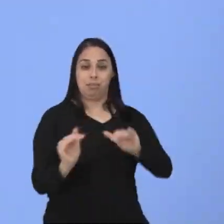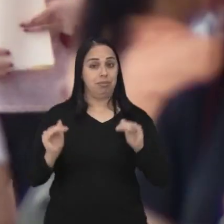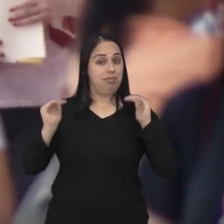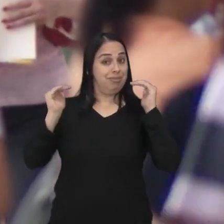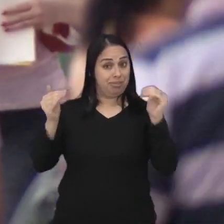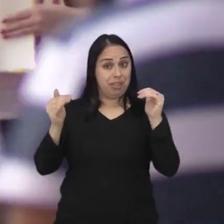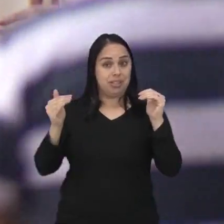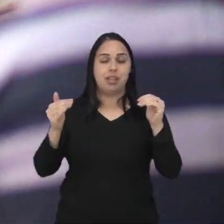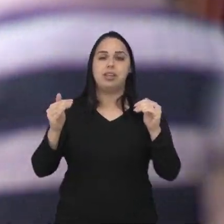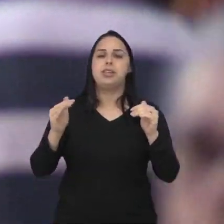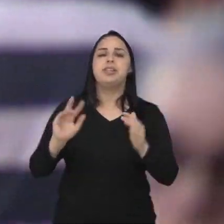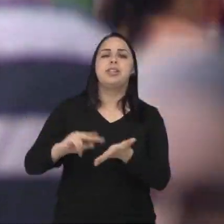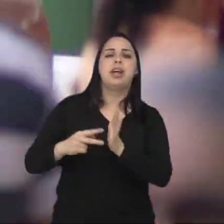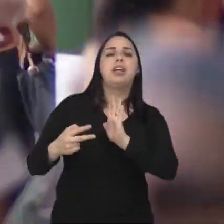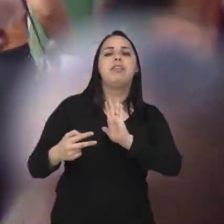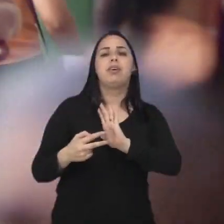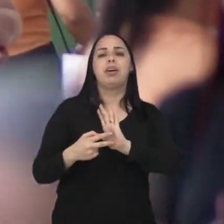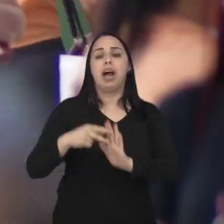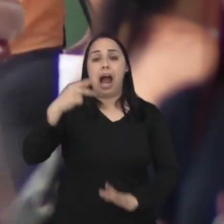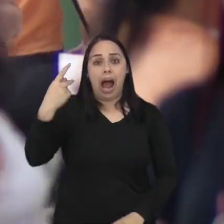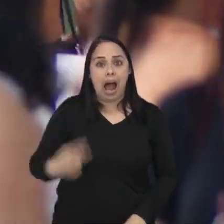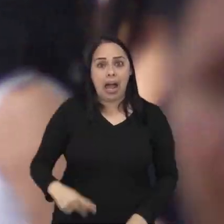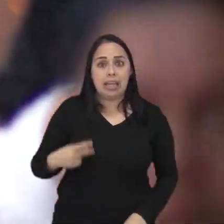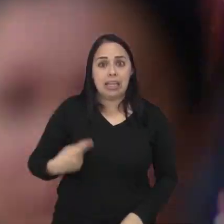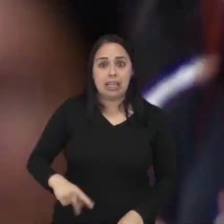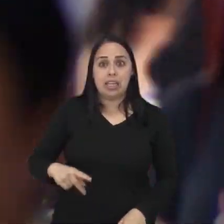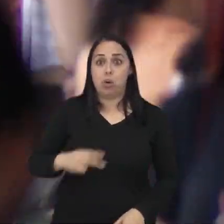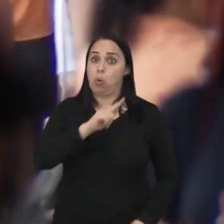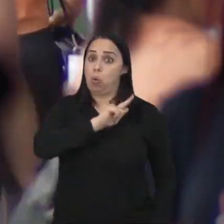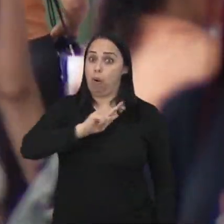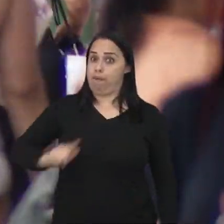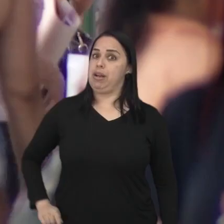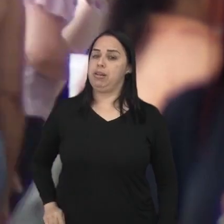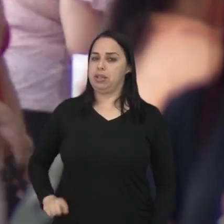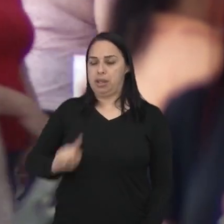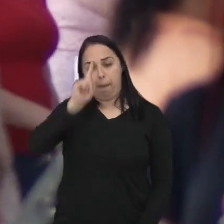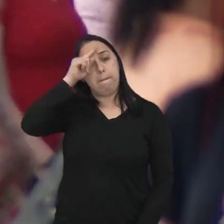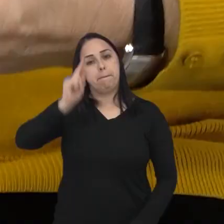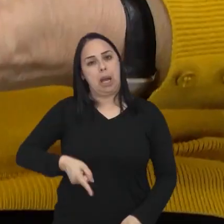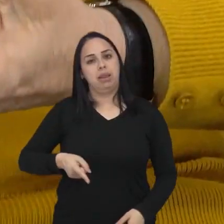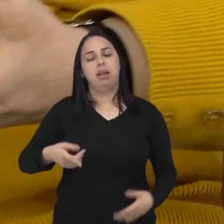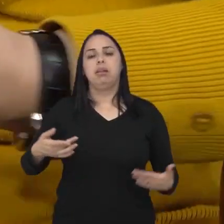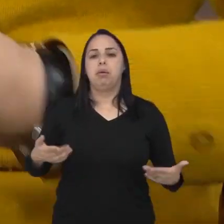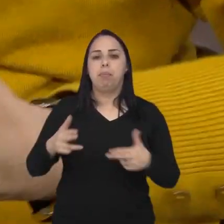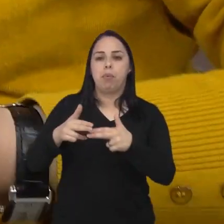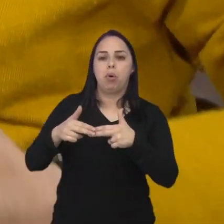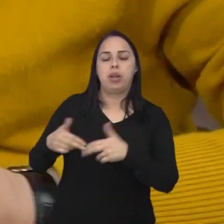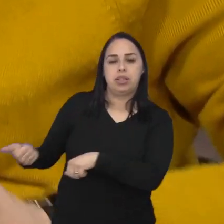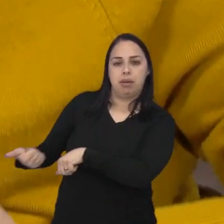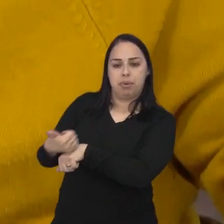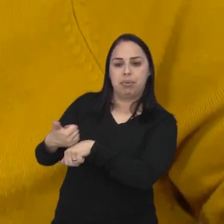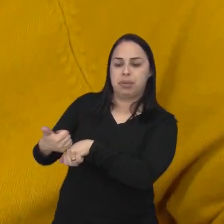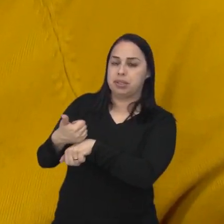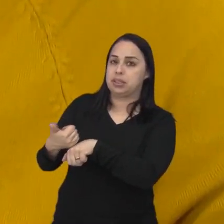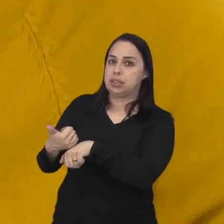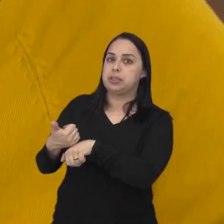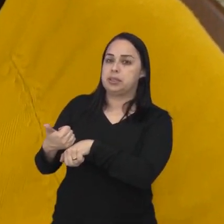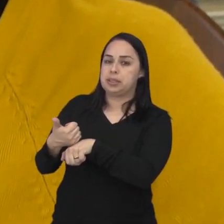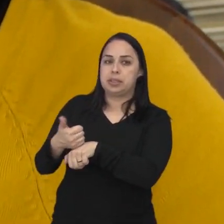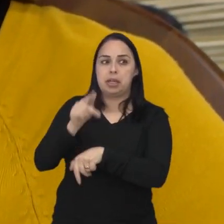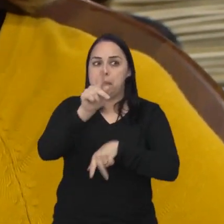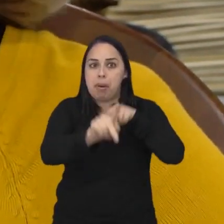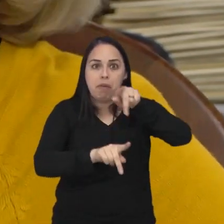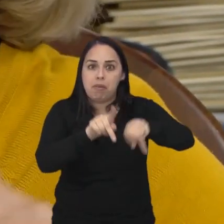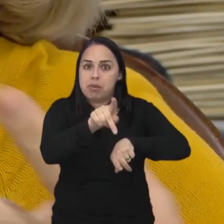soberana. Significa que todas as decisões são tomadas pelos nossos governantes. Ainda assim, a especialista afirma que